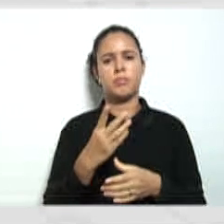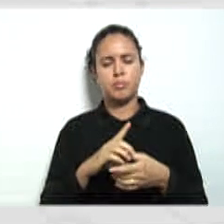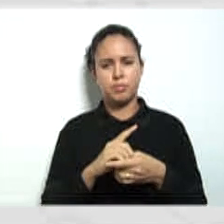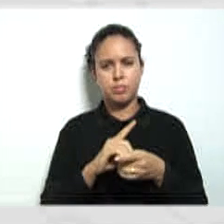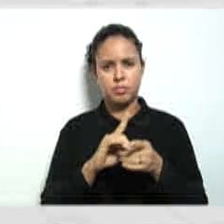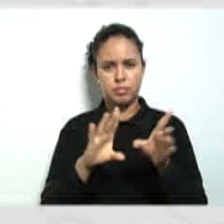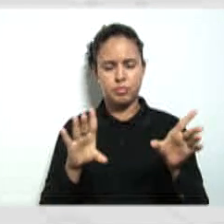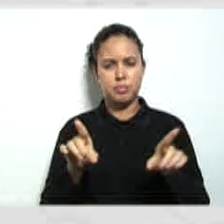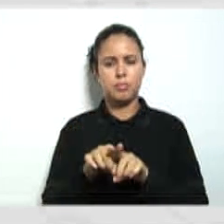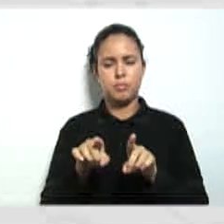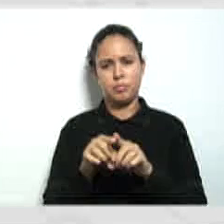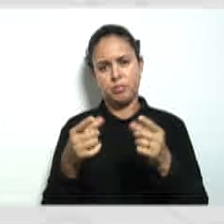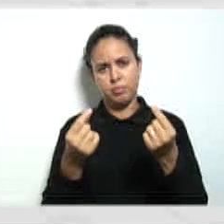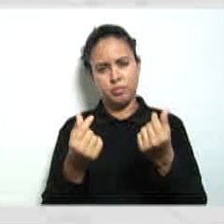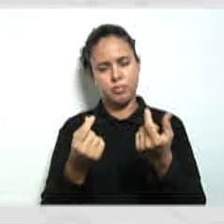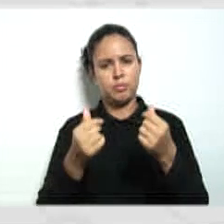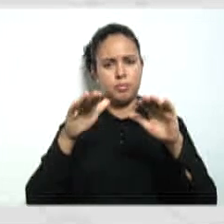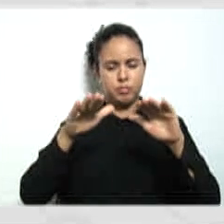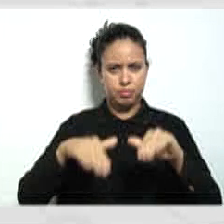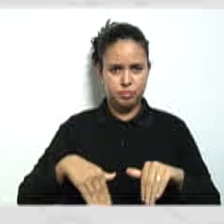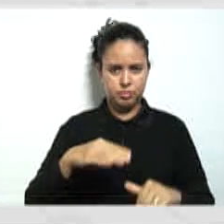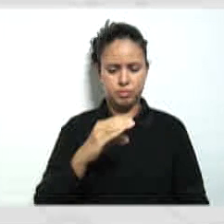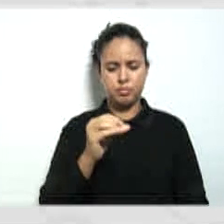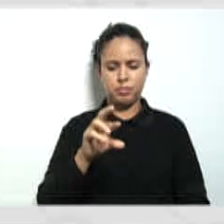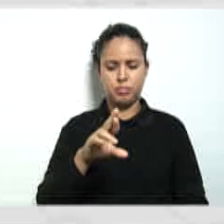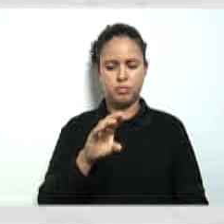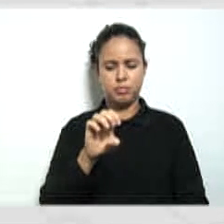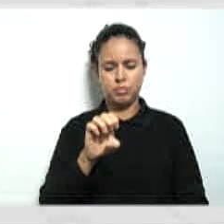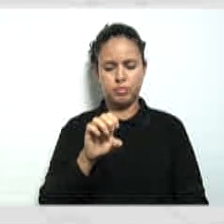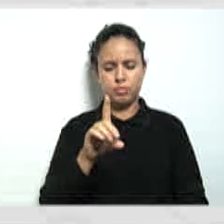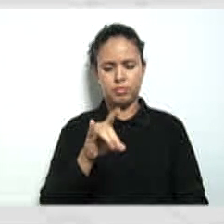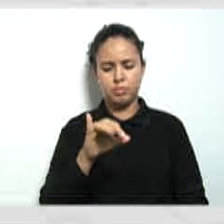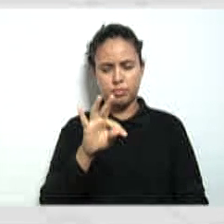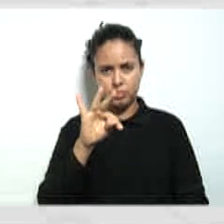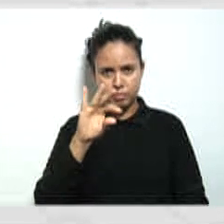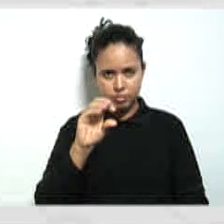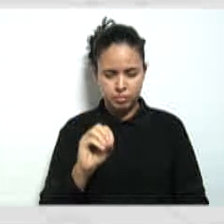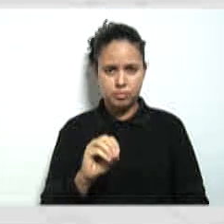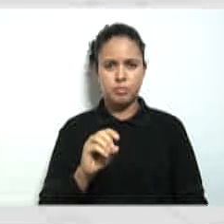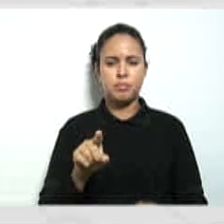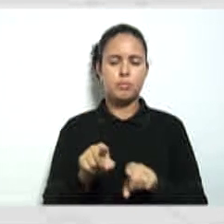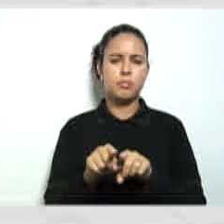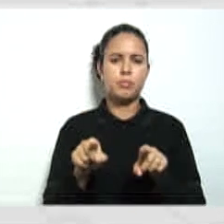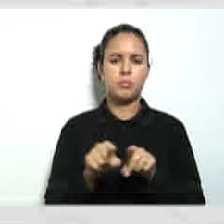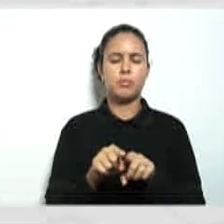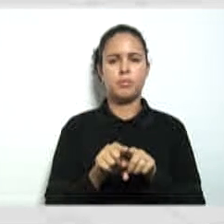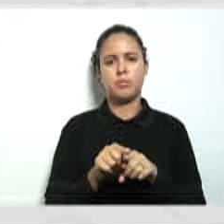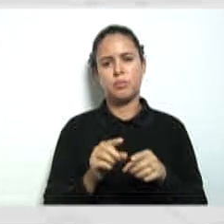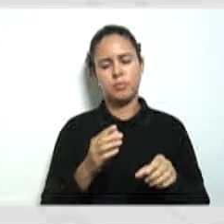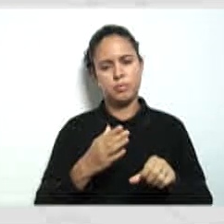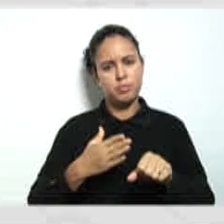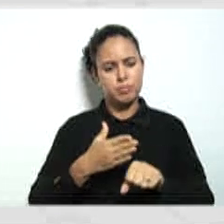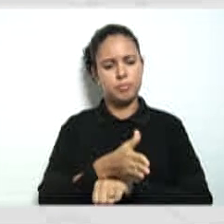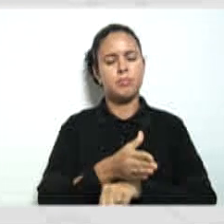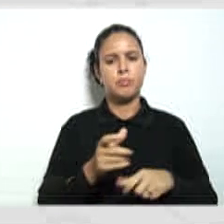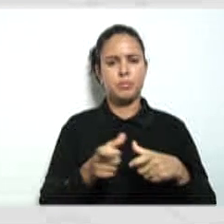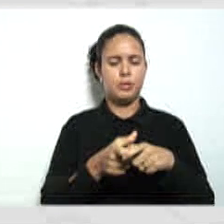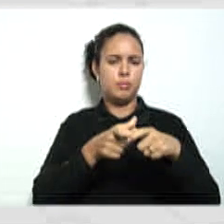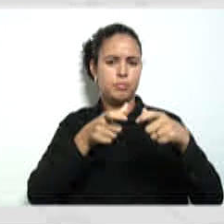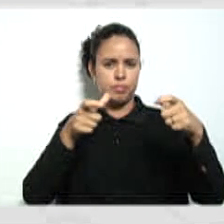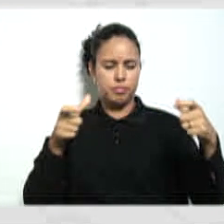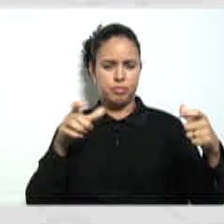e baratear o crédito. E a partir disso, possibilitar e viabilizar o desenvolvimento regional. Gente, quando a gente